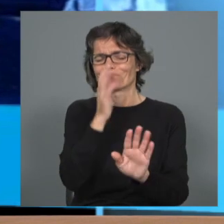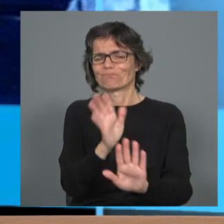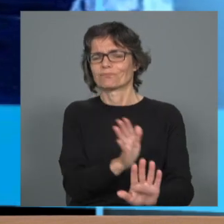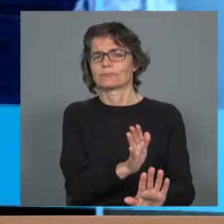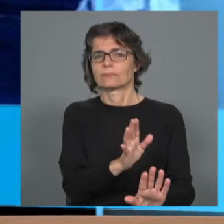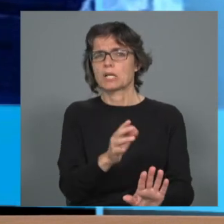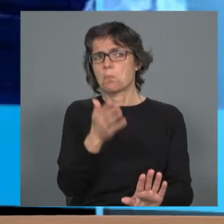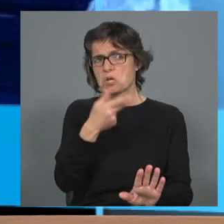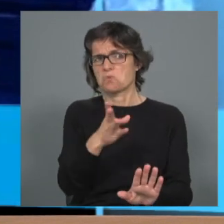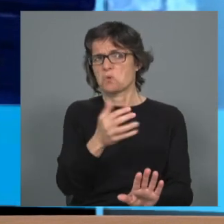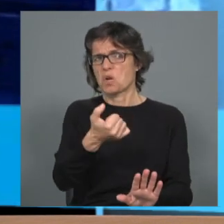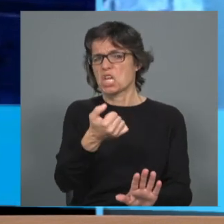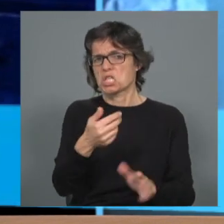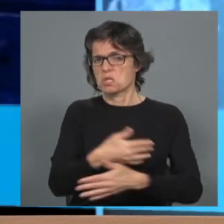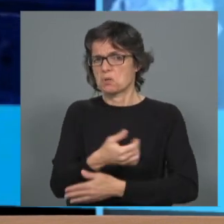15 bebés,